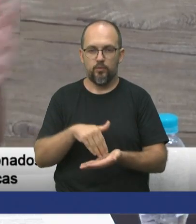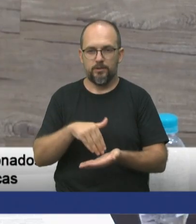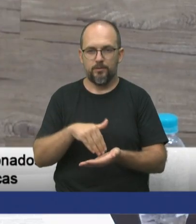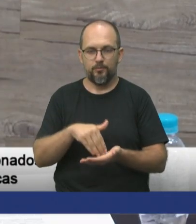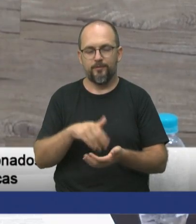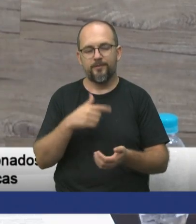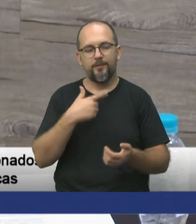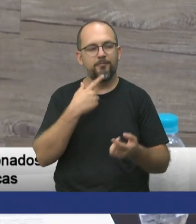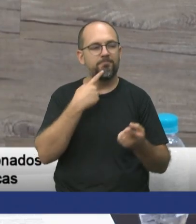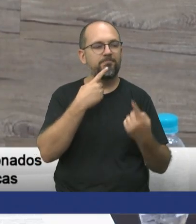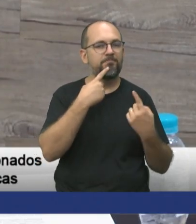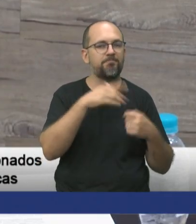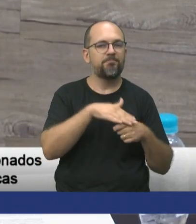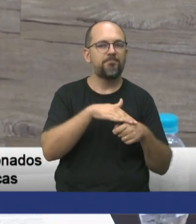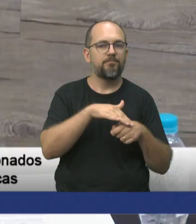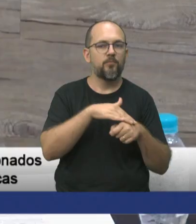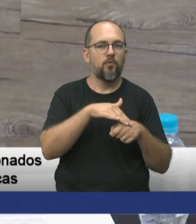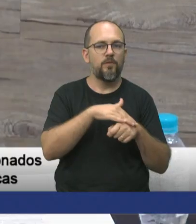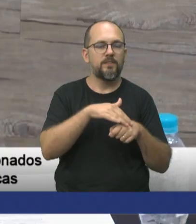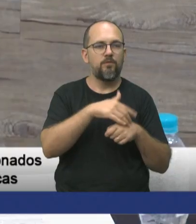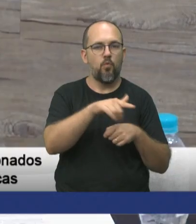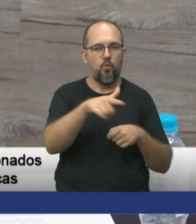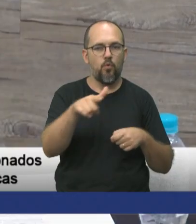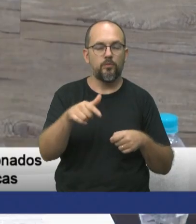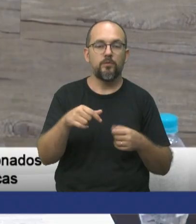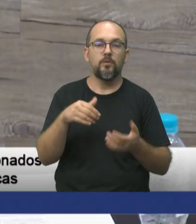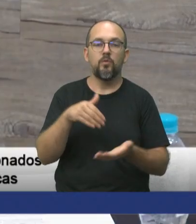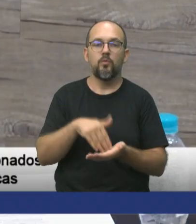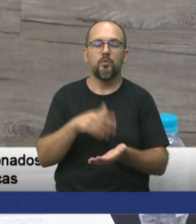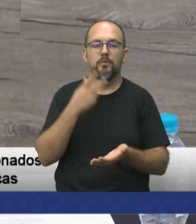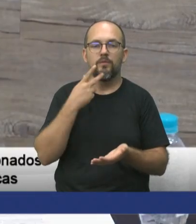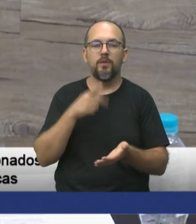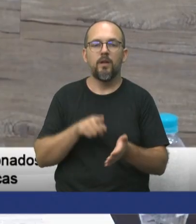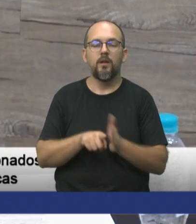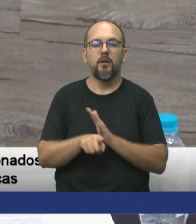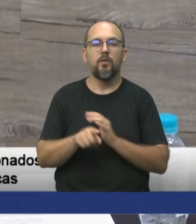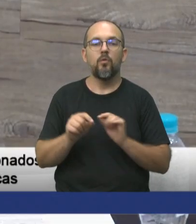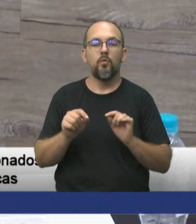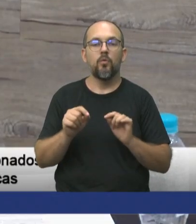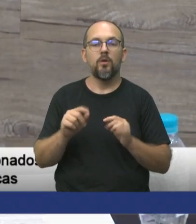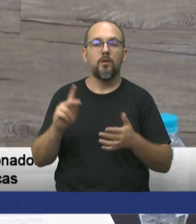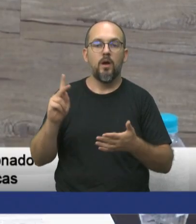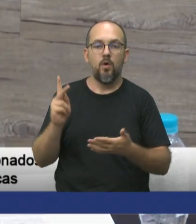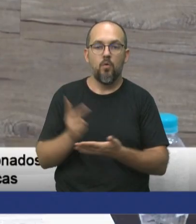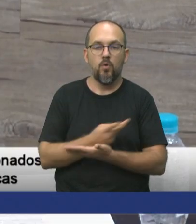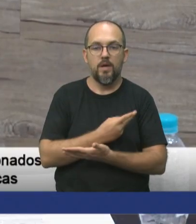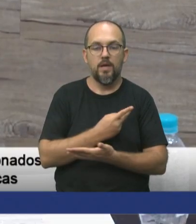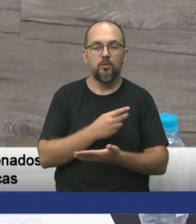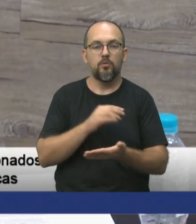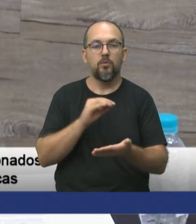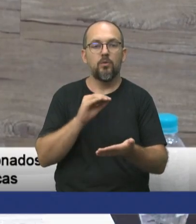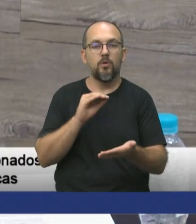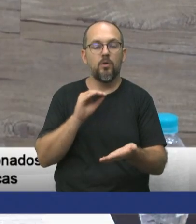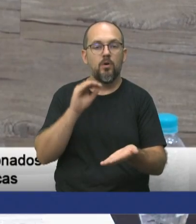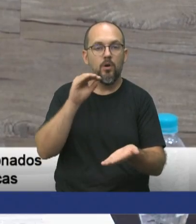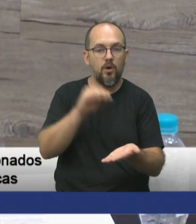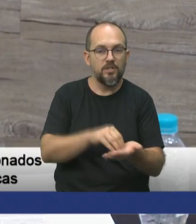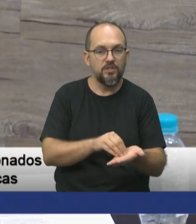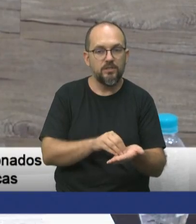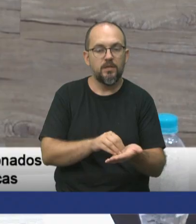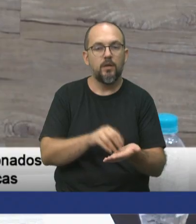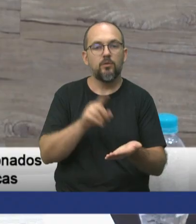outros setores para poder responder o requerimento, diz respeito a que o ocorrido fosse registrado como